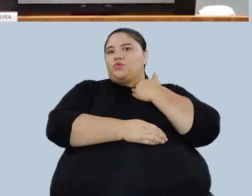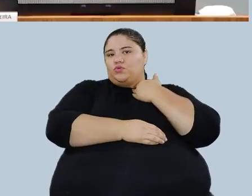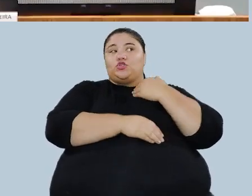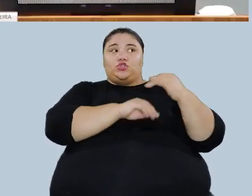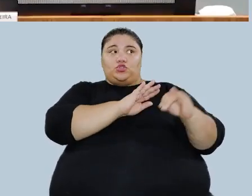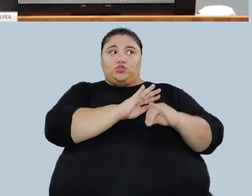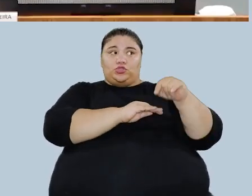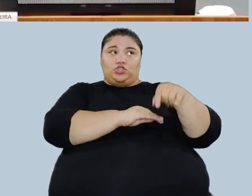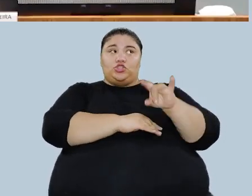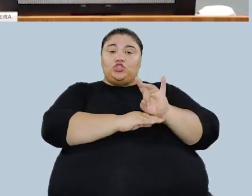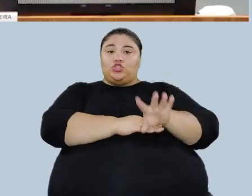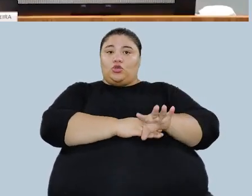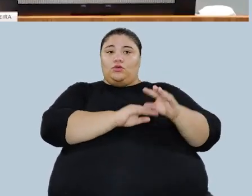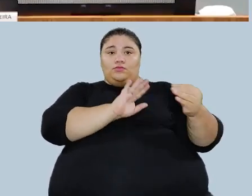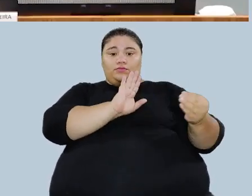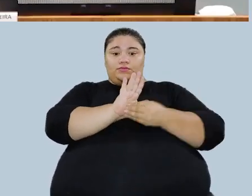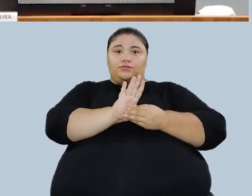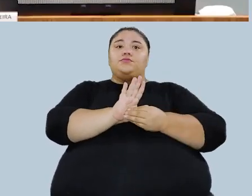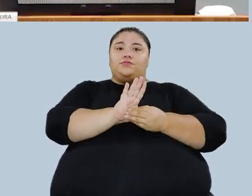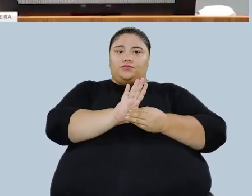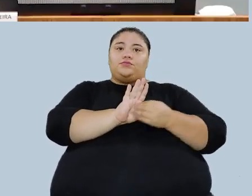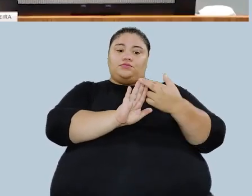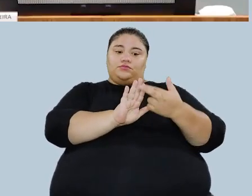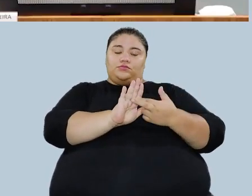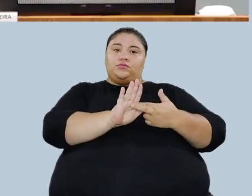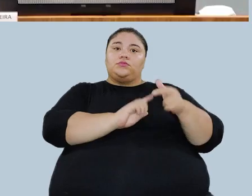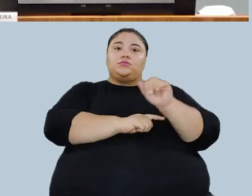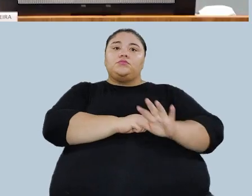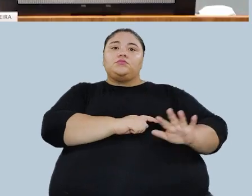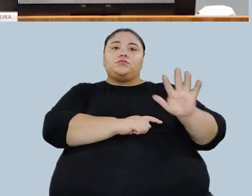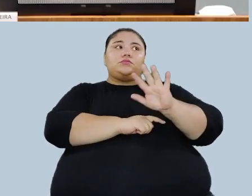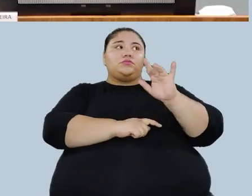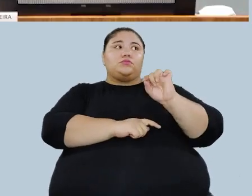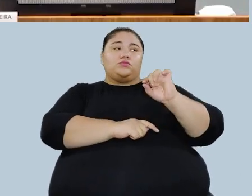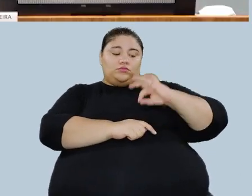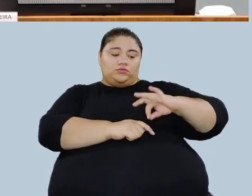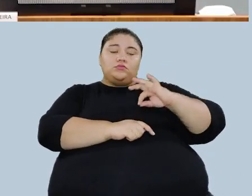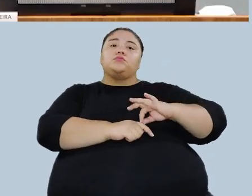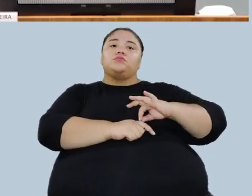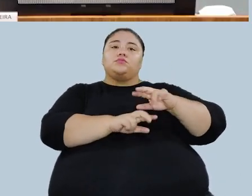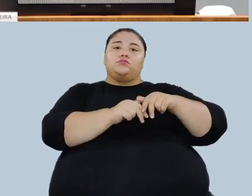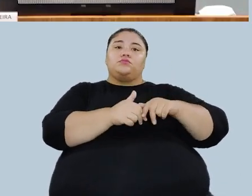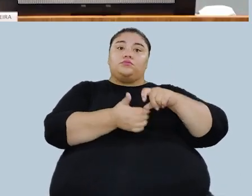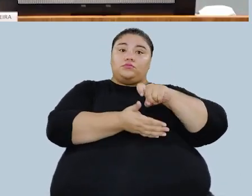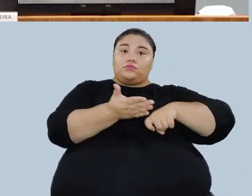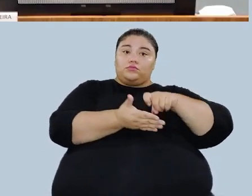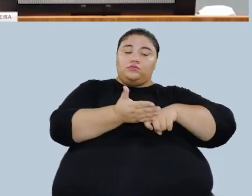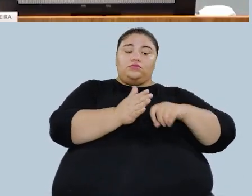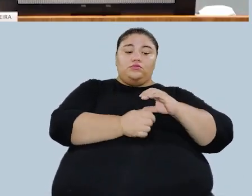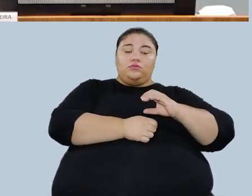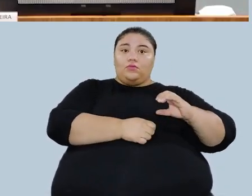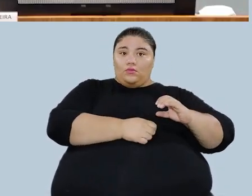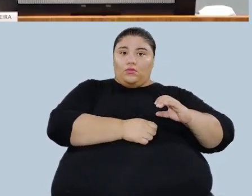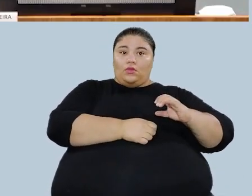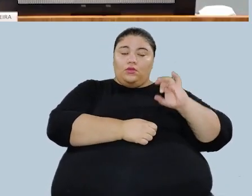bancárias, só a elas, vai se aplicar esse regime geral, né, de que a remuneração por tarifas e comissões seja